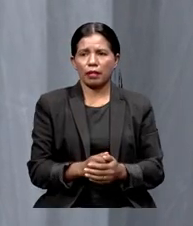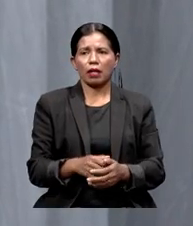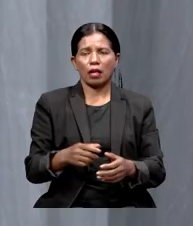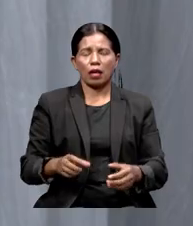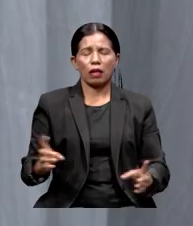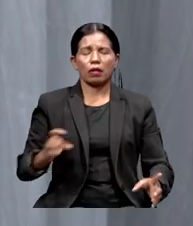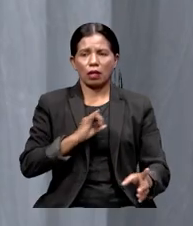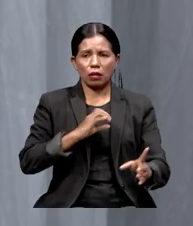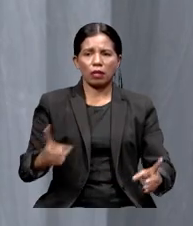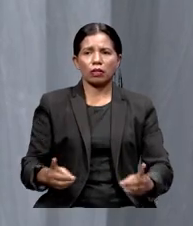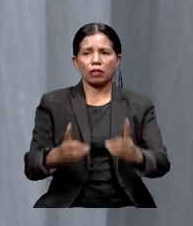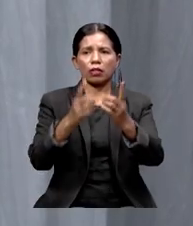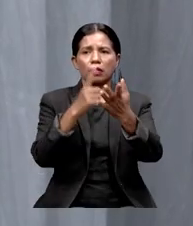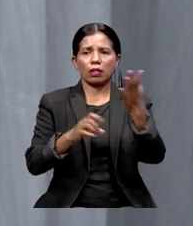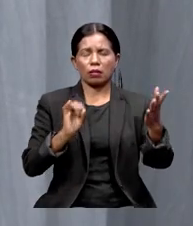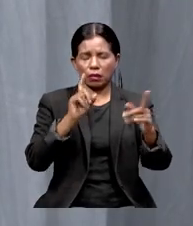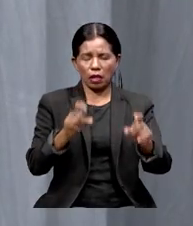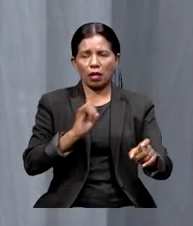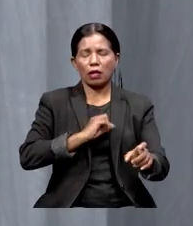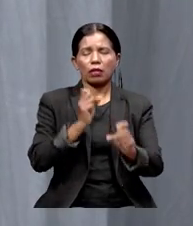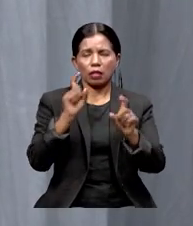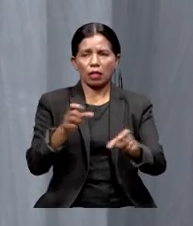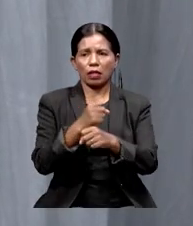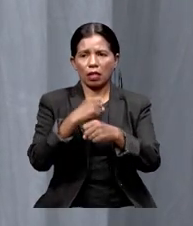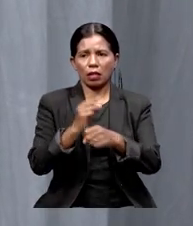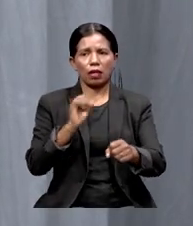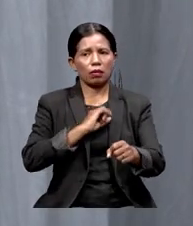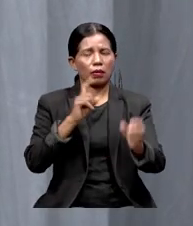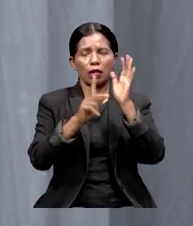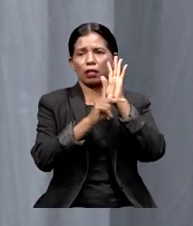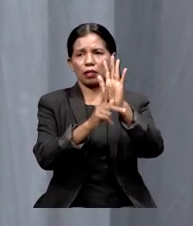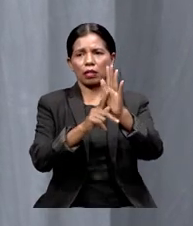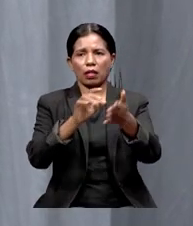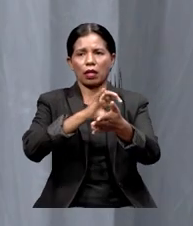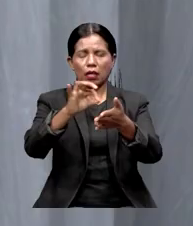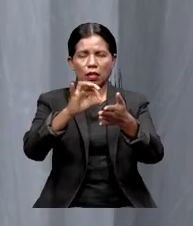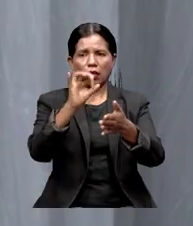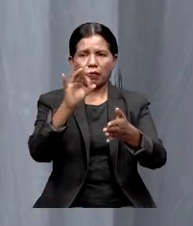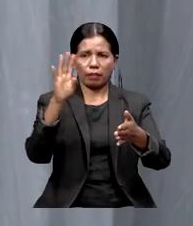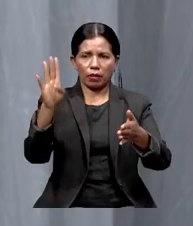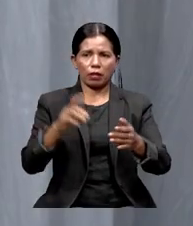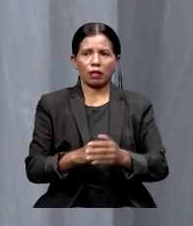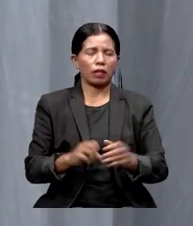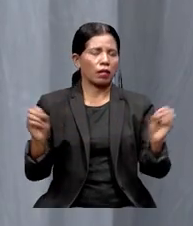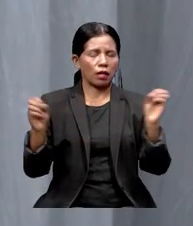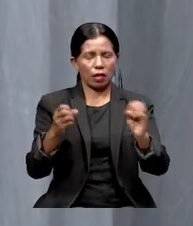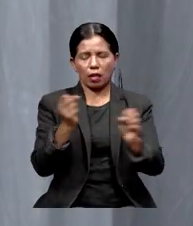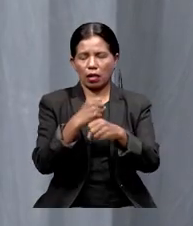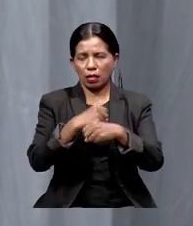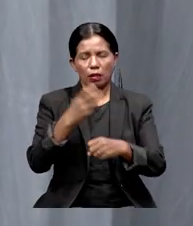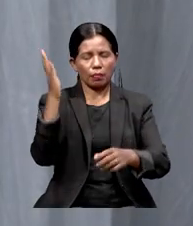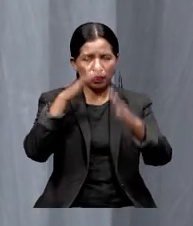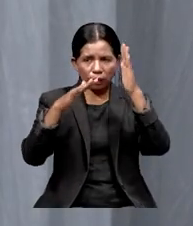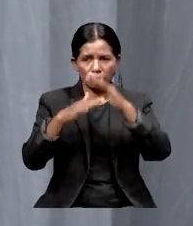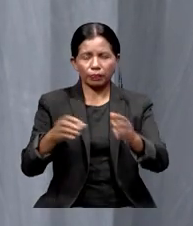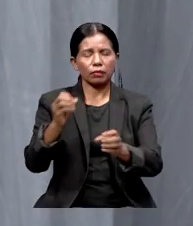a realidade, não sei, sei que não tem que ir. Aula de lá, apresenta queixa dele, começa a querer Facebook. Lá resolve o problema. Cria